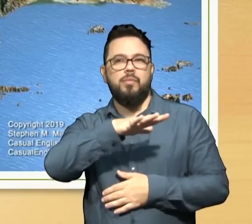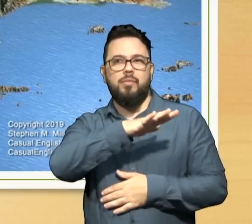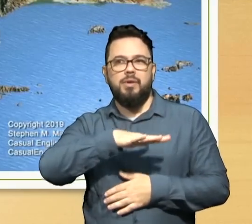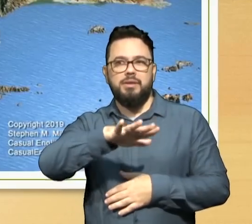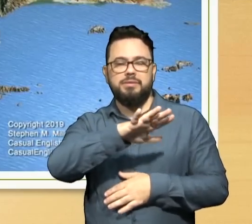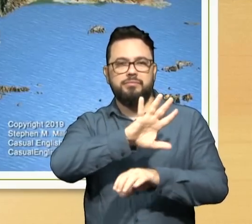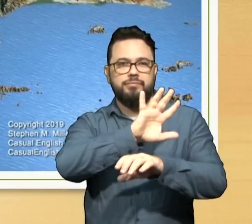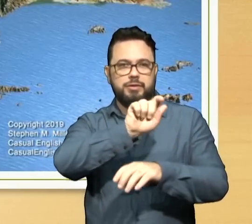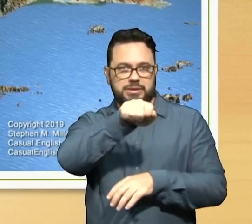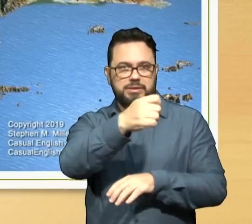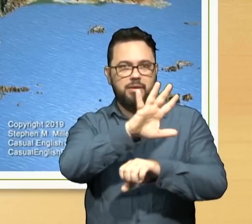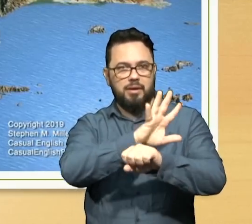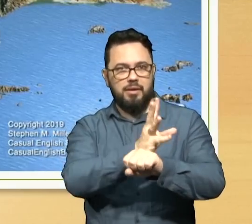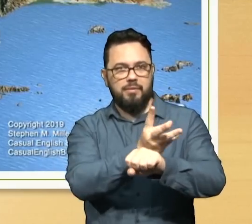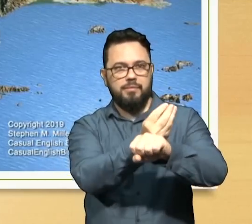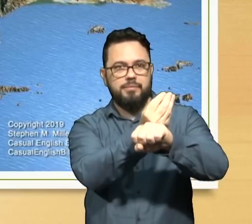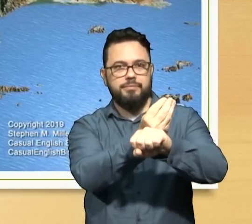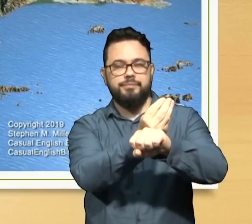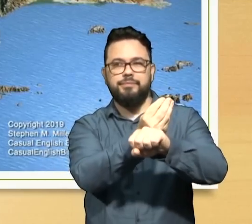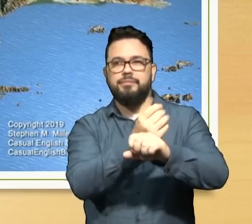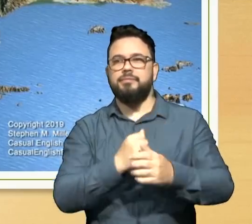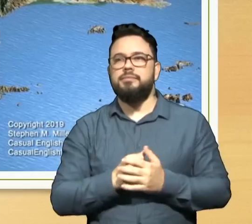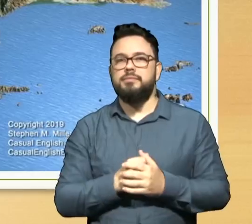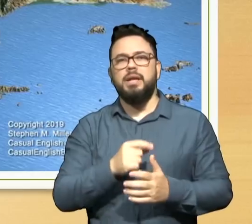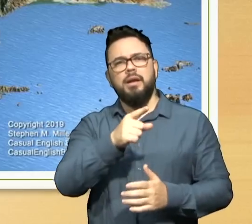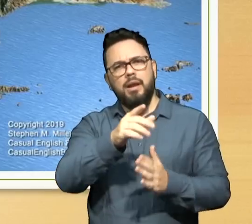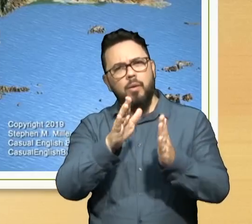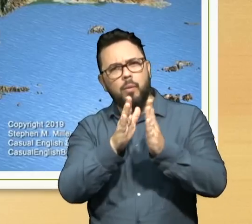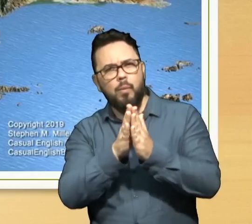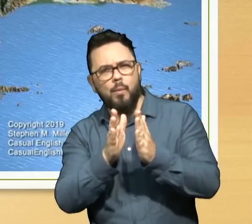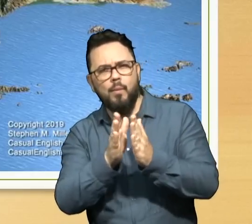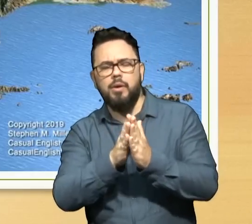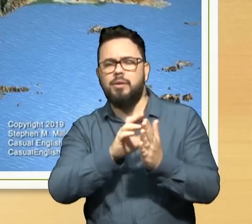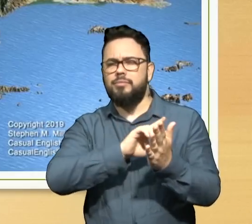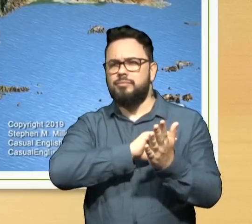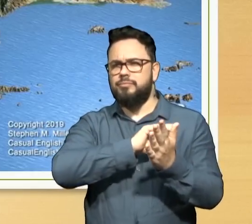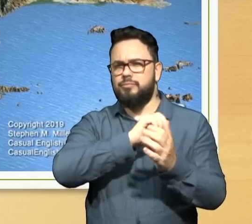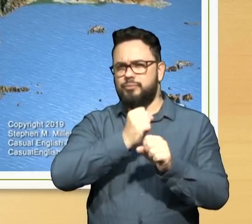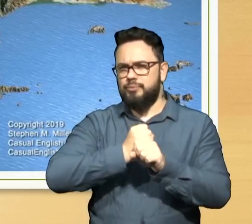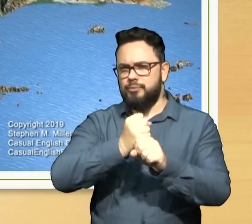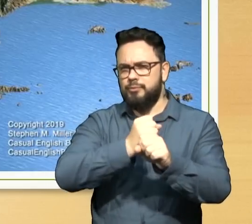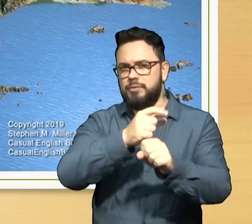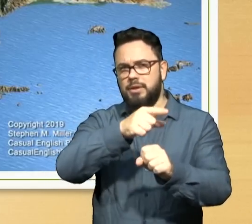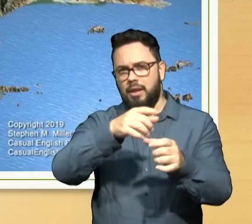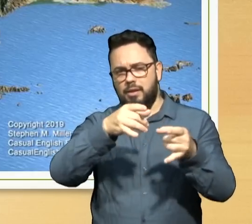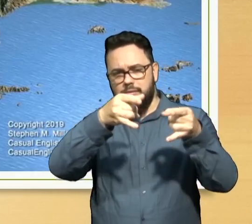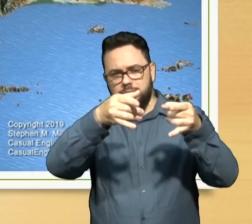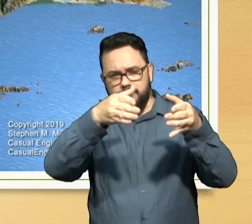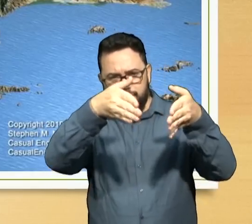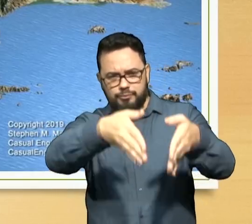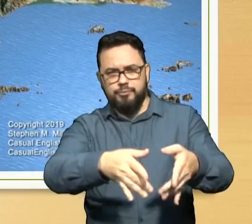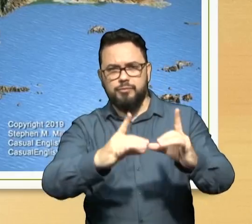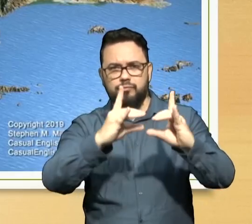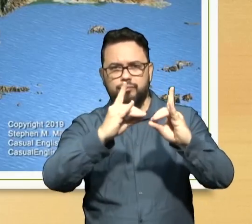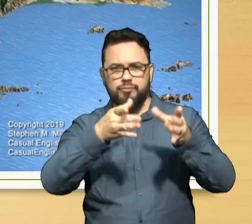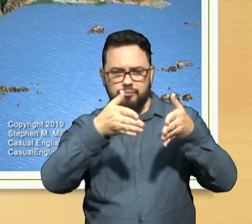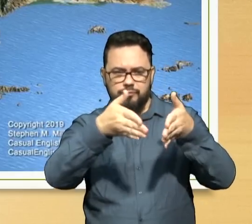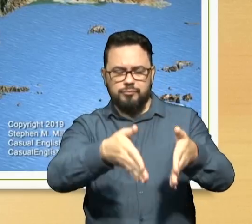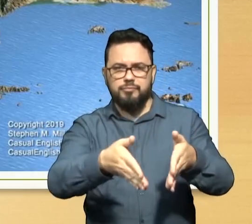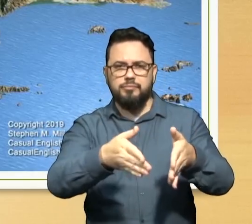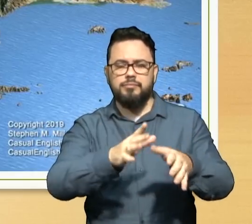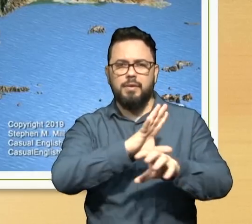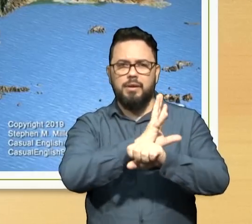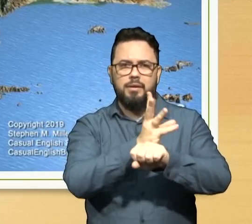Éfeso João morou por muito tempo e depois ele morreu e foi sepultado em Éfeso e perto de Éfeso havia as igrejas que ele pastoreava